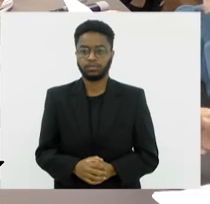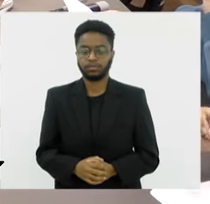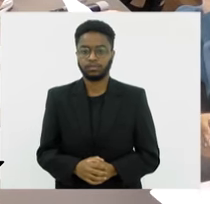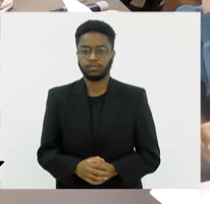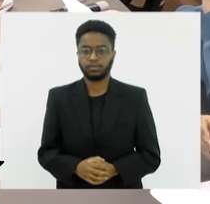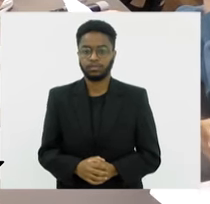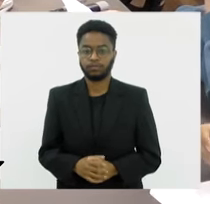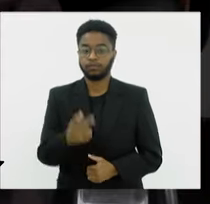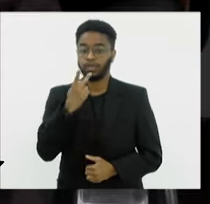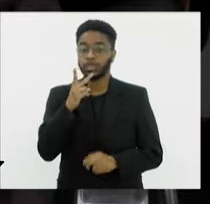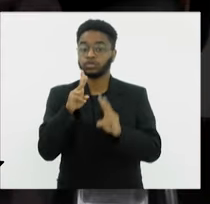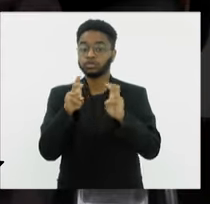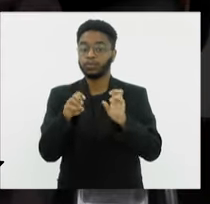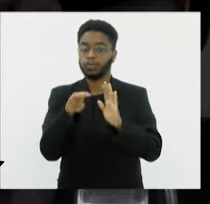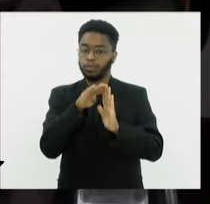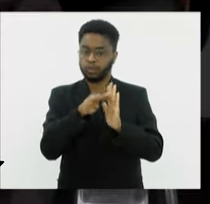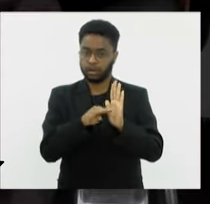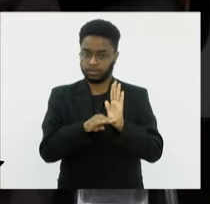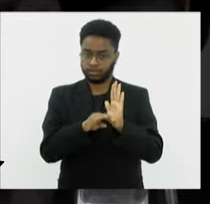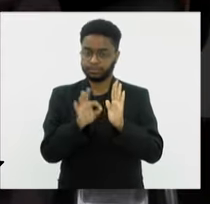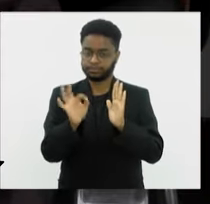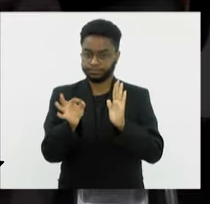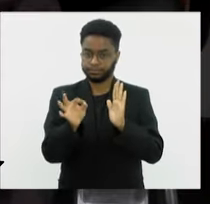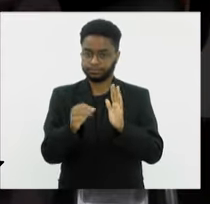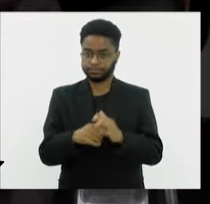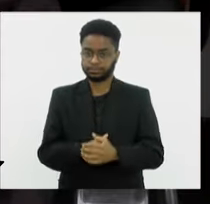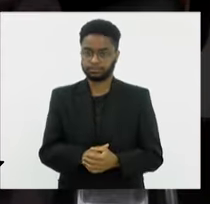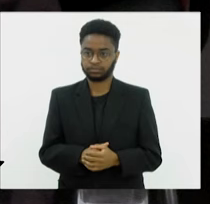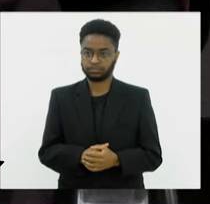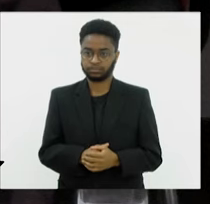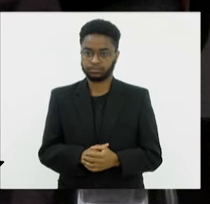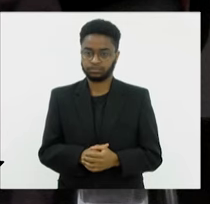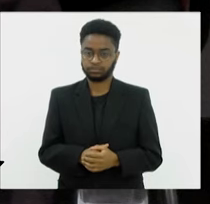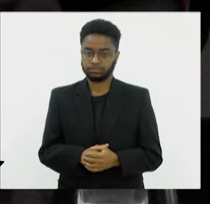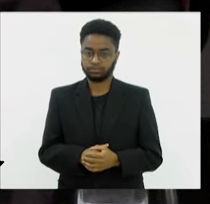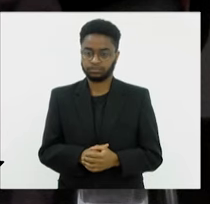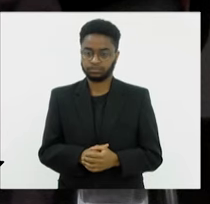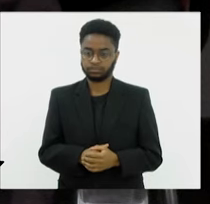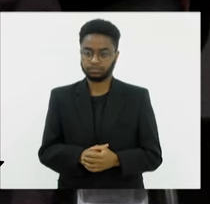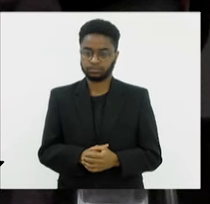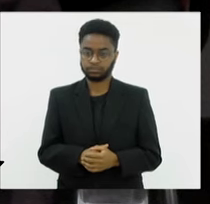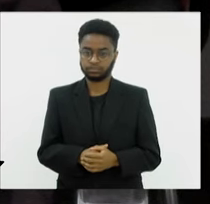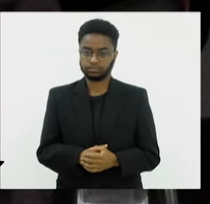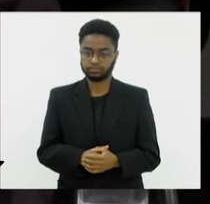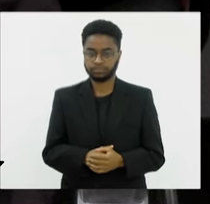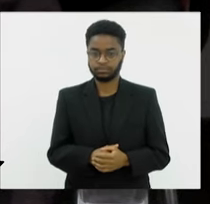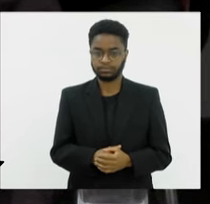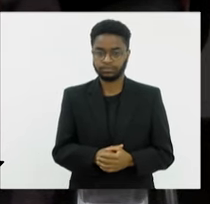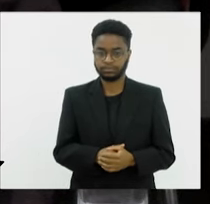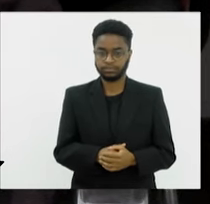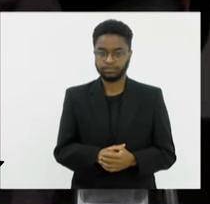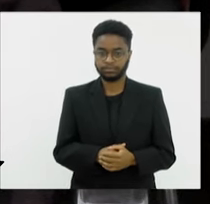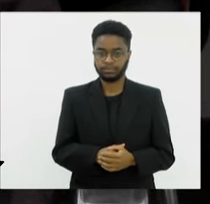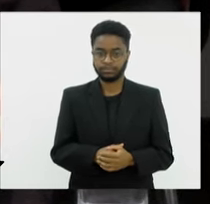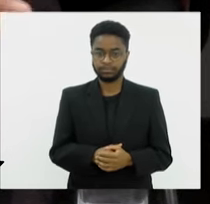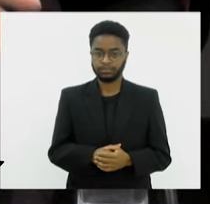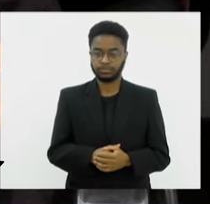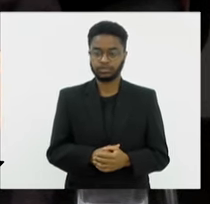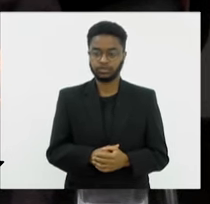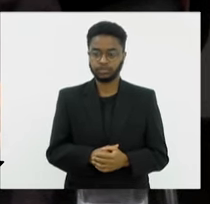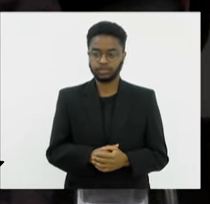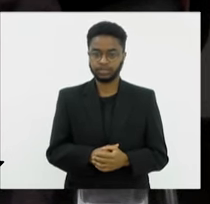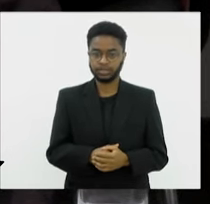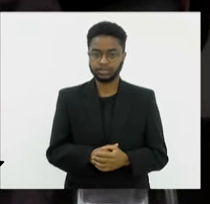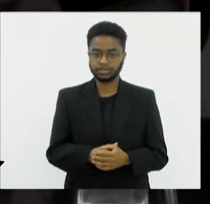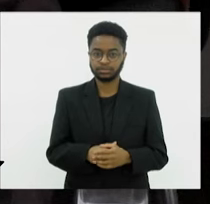trata-se de um programa com jurisprudência, entre parênteses,